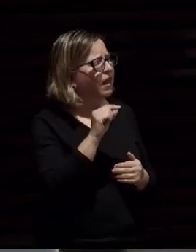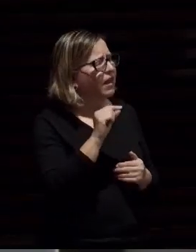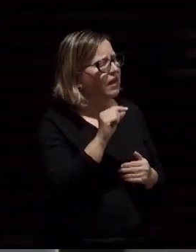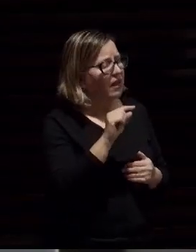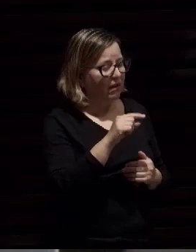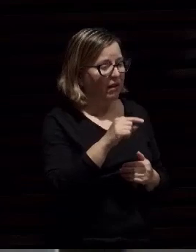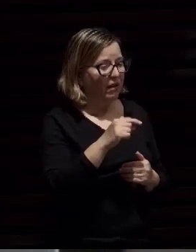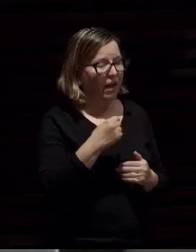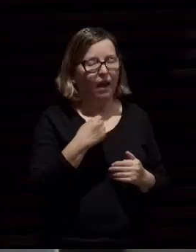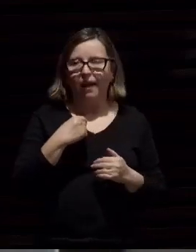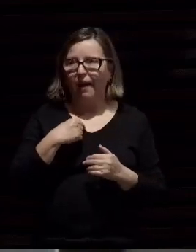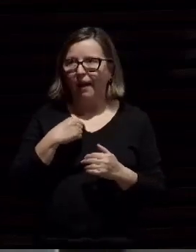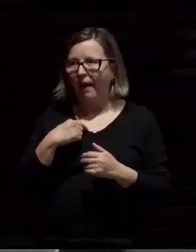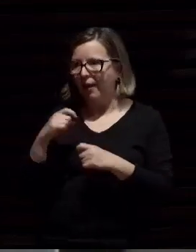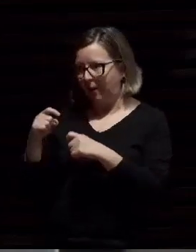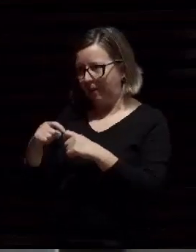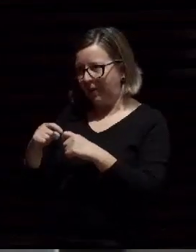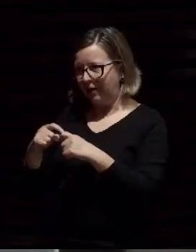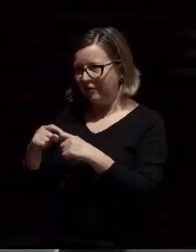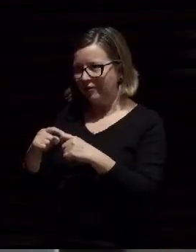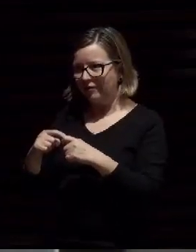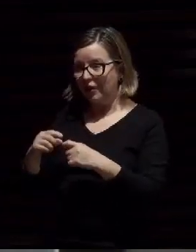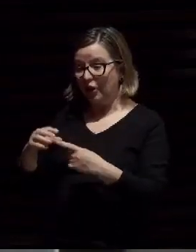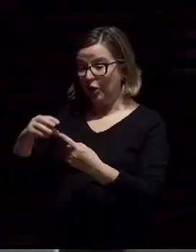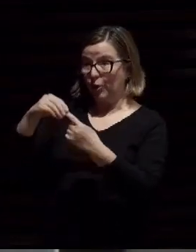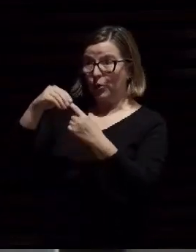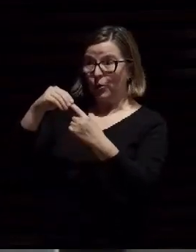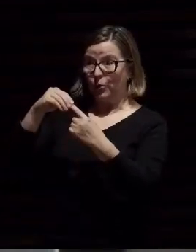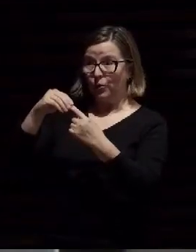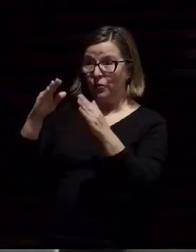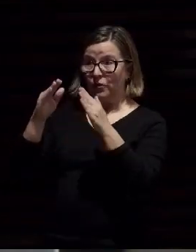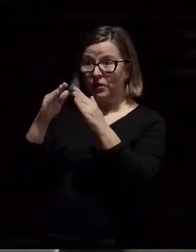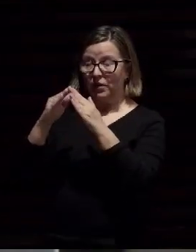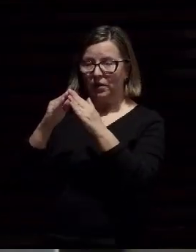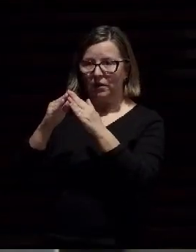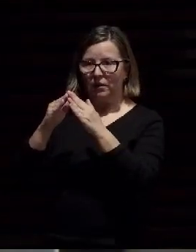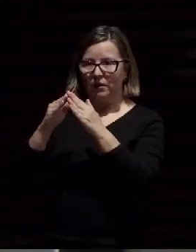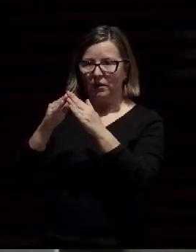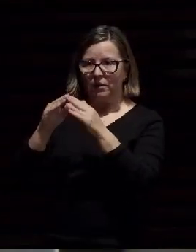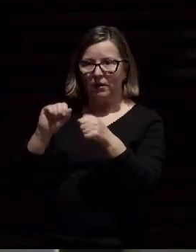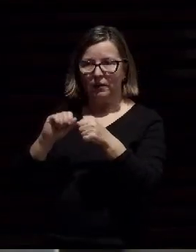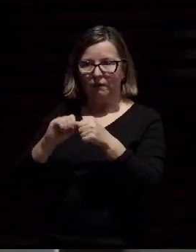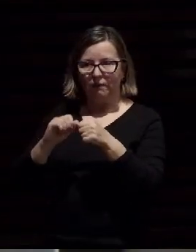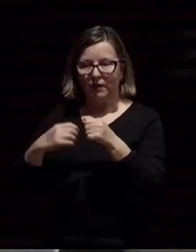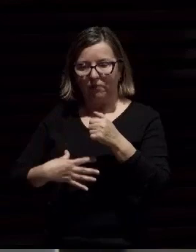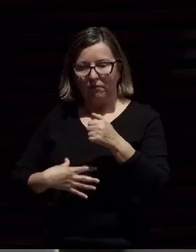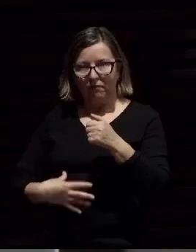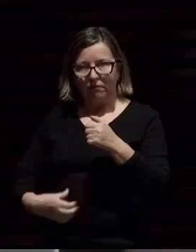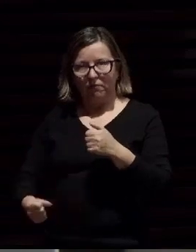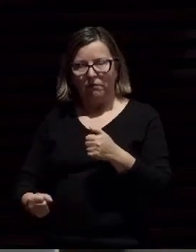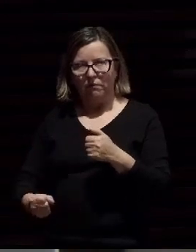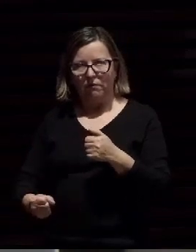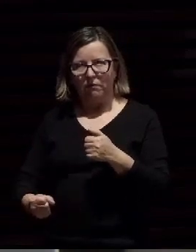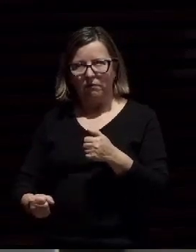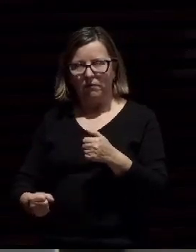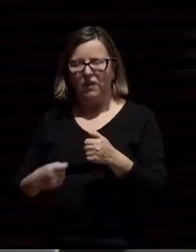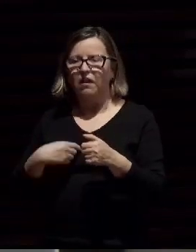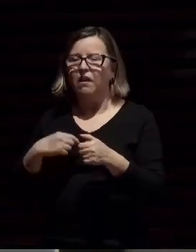médico. Eu sou dono de uma clínica de abortos. Eu